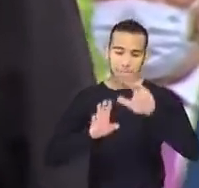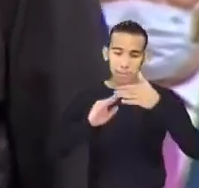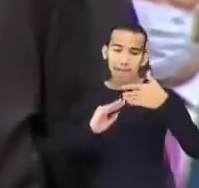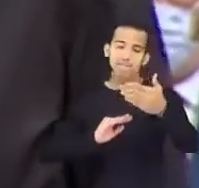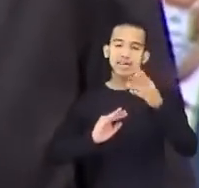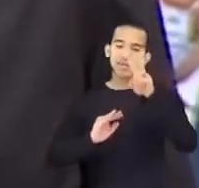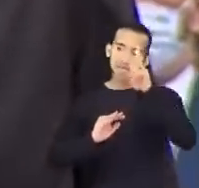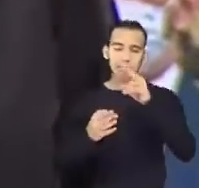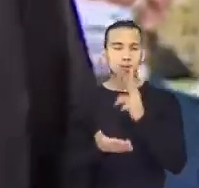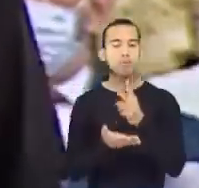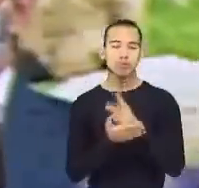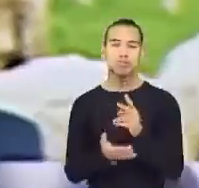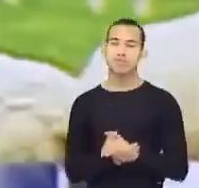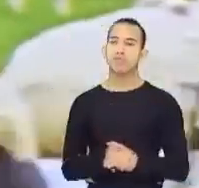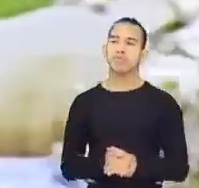Vamos em frente.